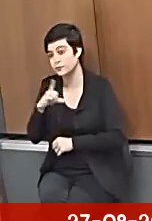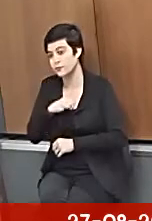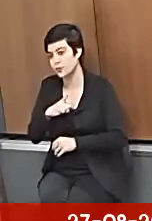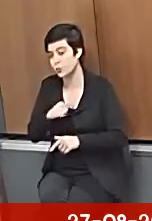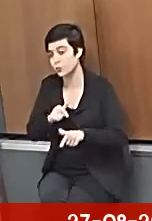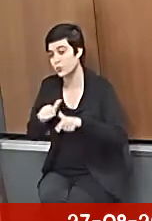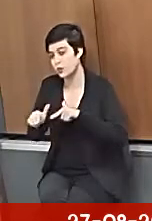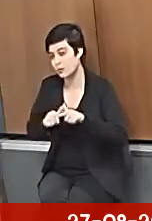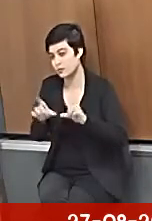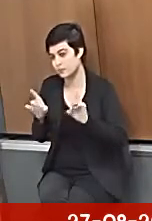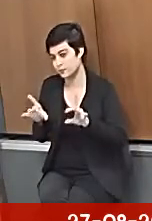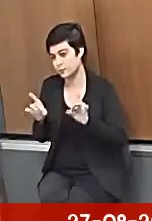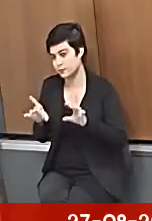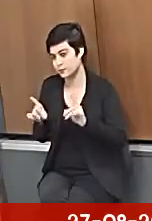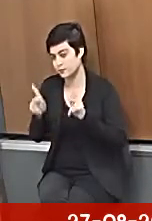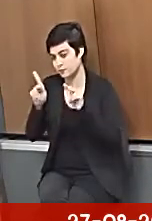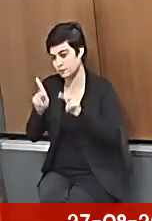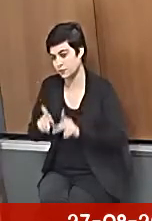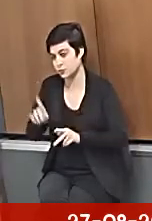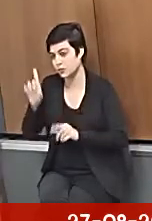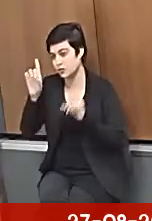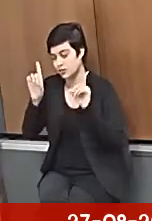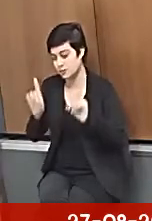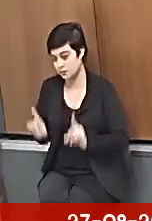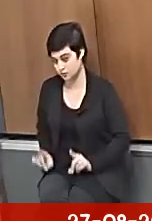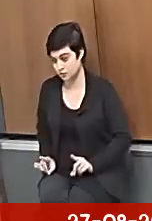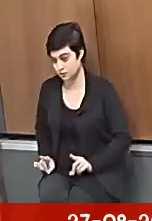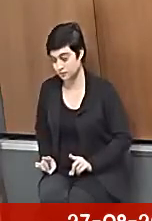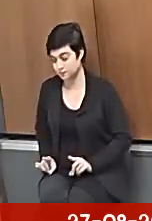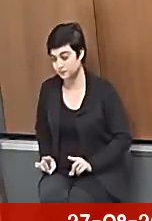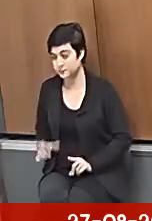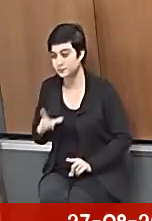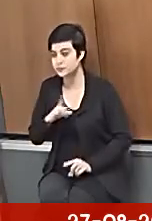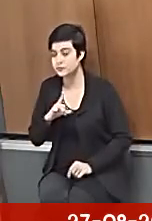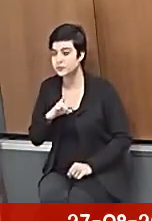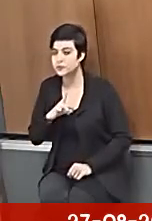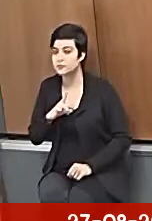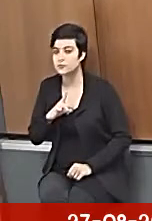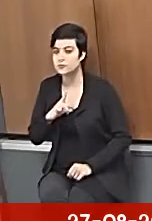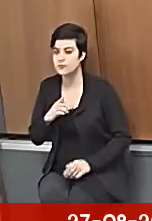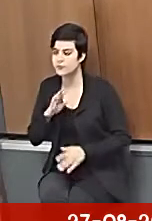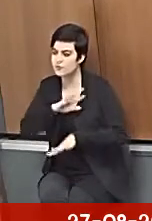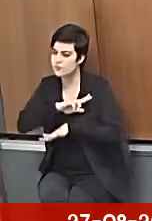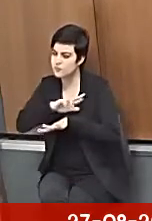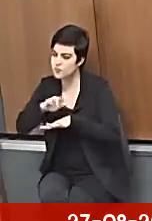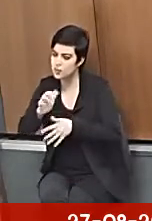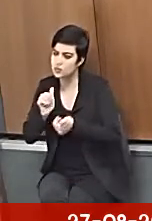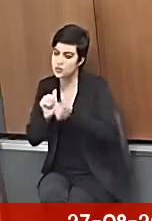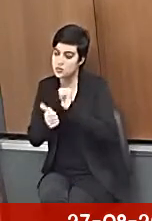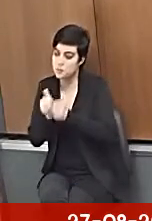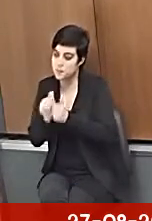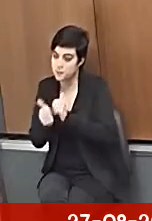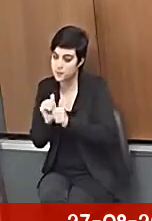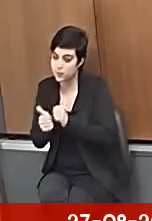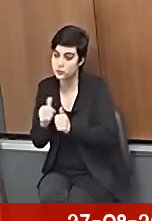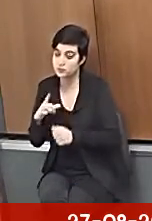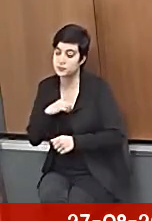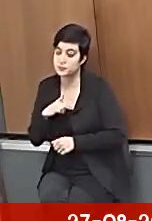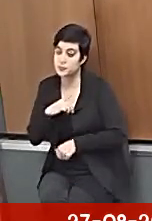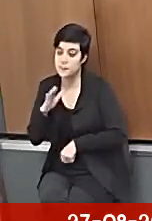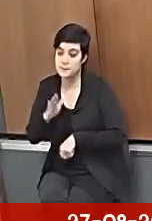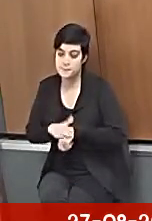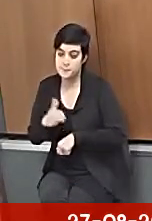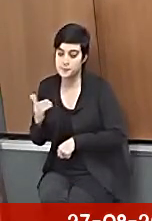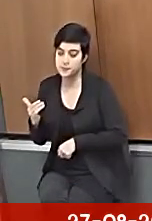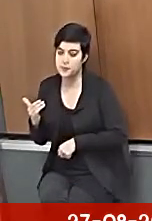a área de da pessoa com deficiência e nós trabalhamos vários esportes néon do esporte nós temos mais destaque inclusive